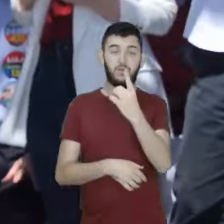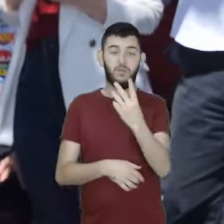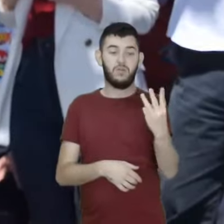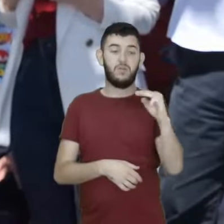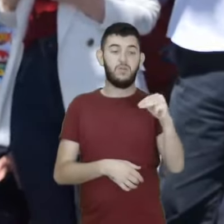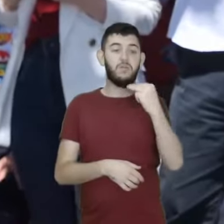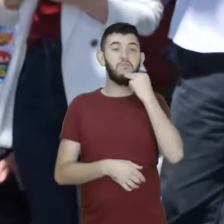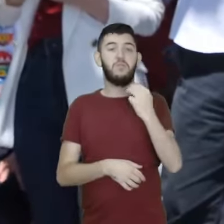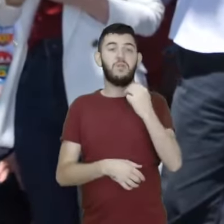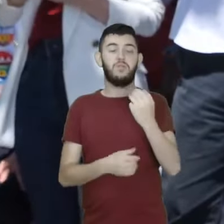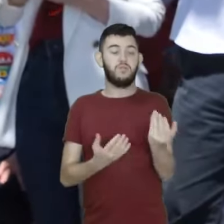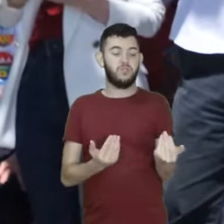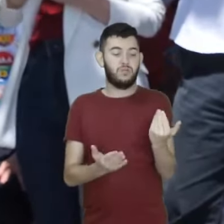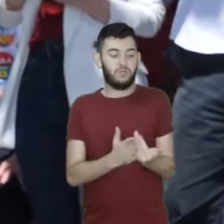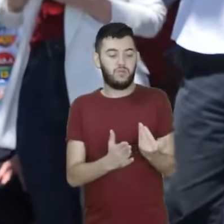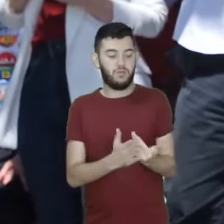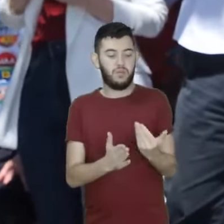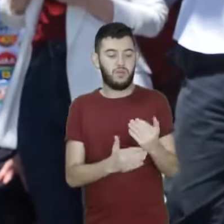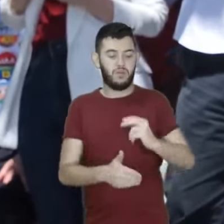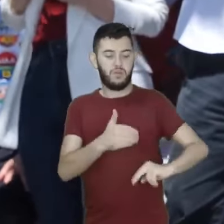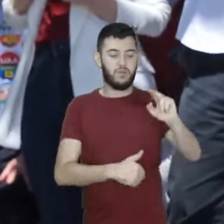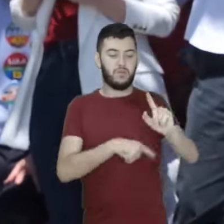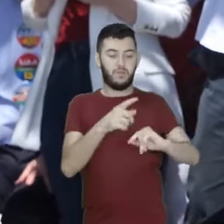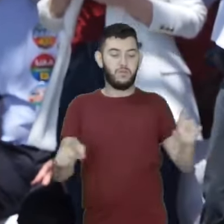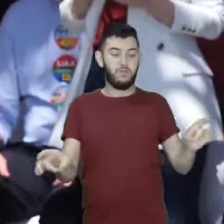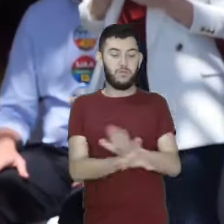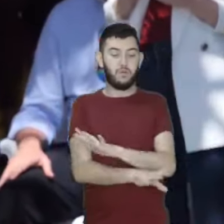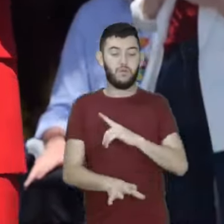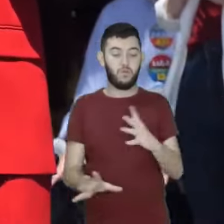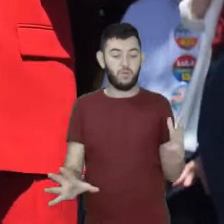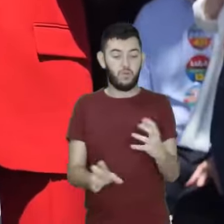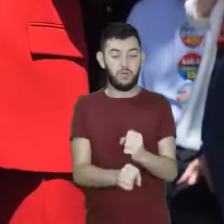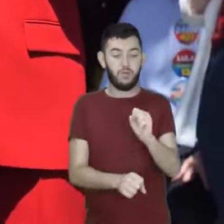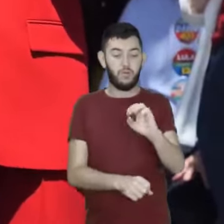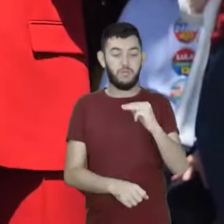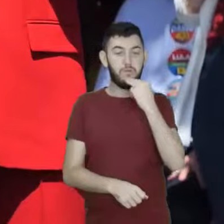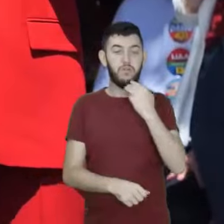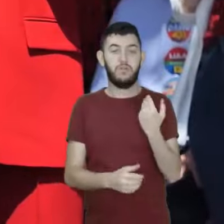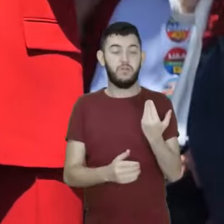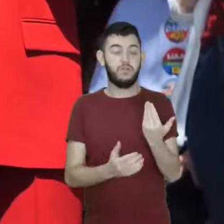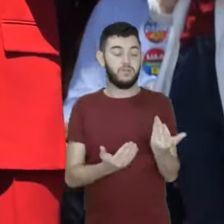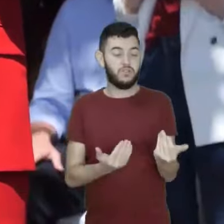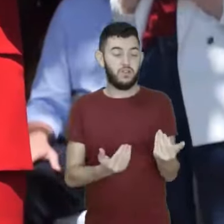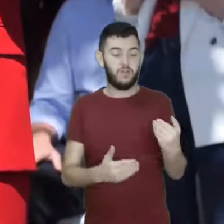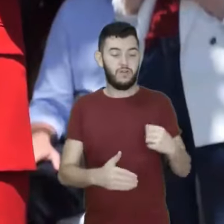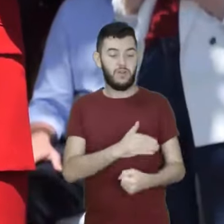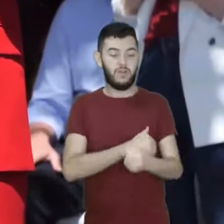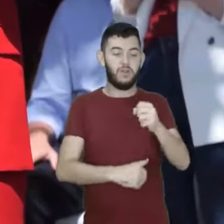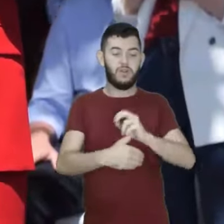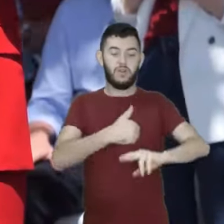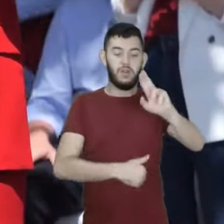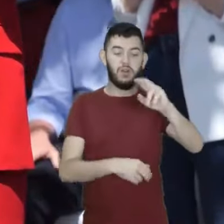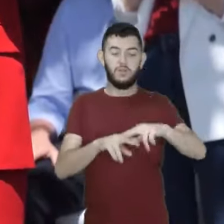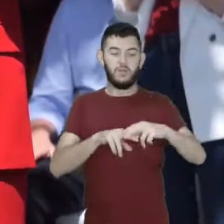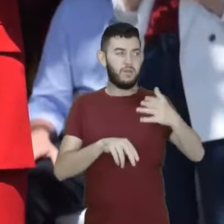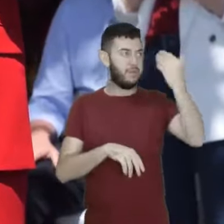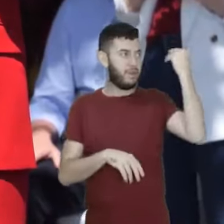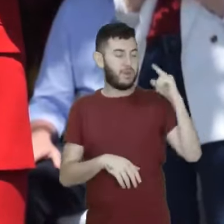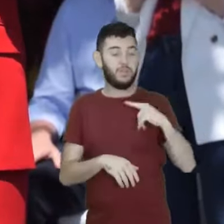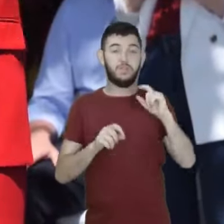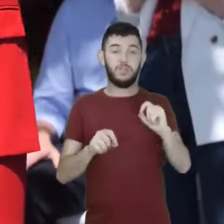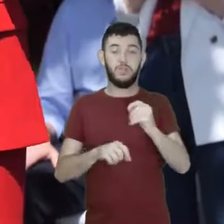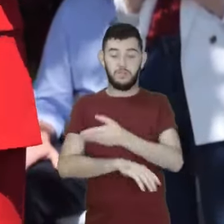e largamos com 8 milhões. É por isso que a gente só tinha branco na universidade e hoje 51% é